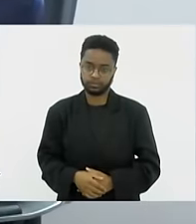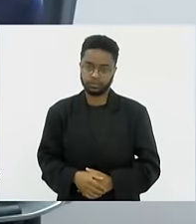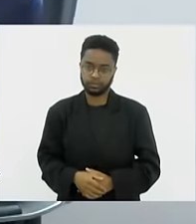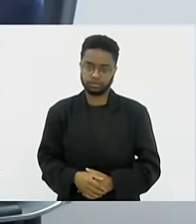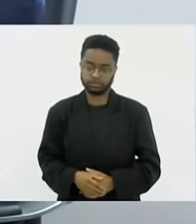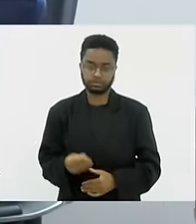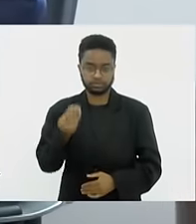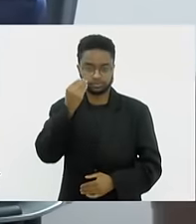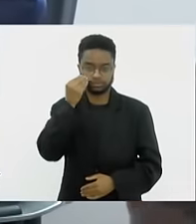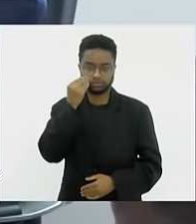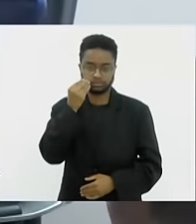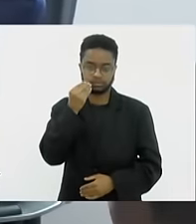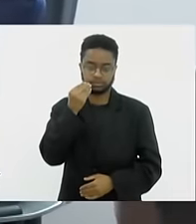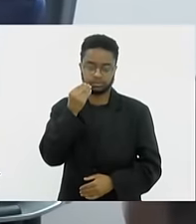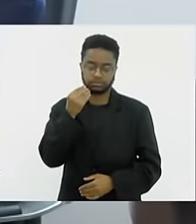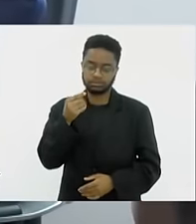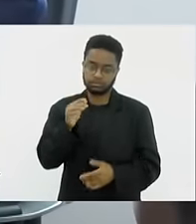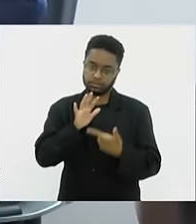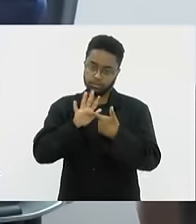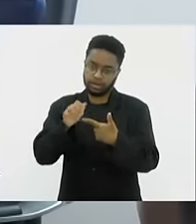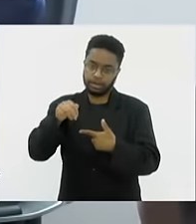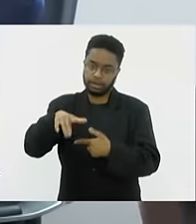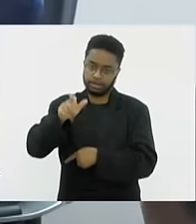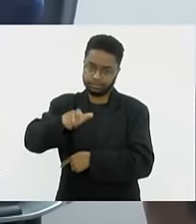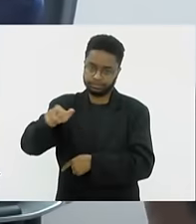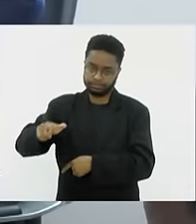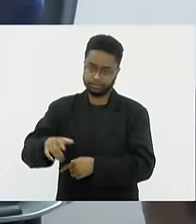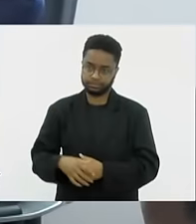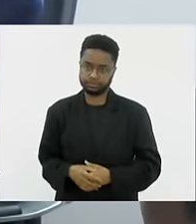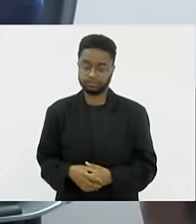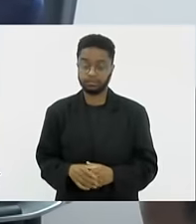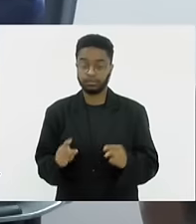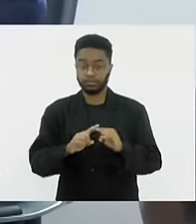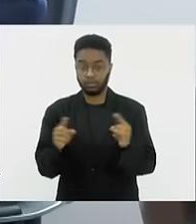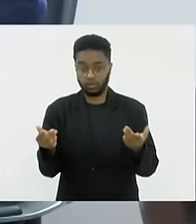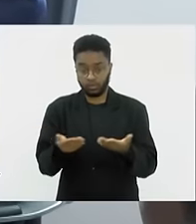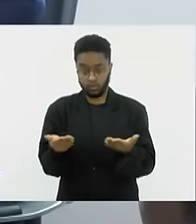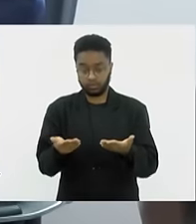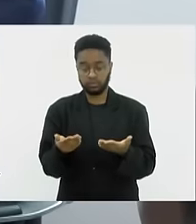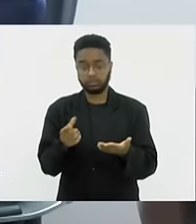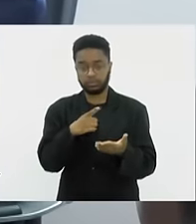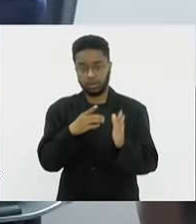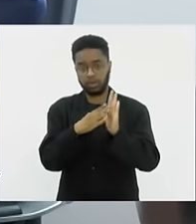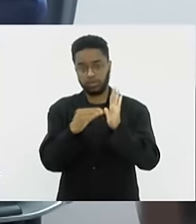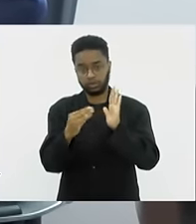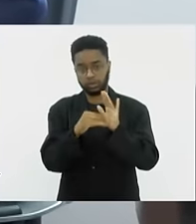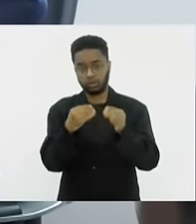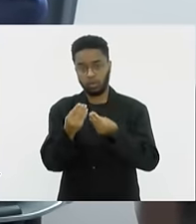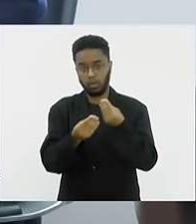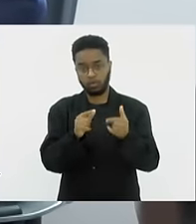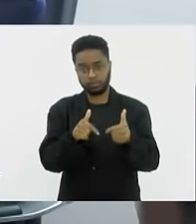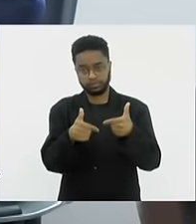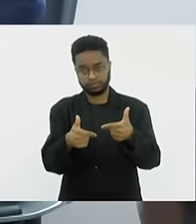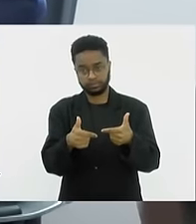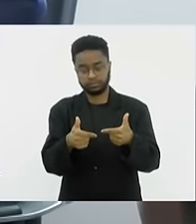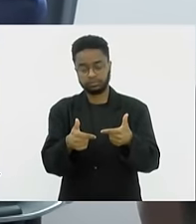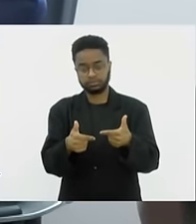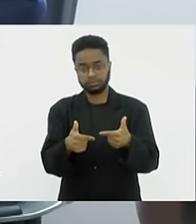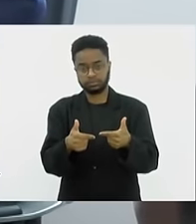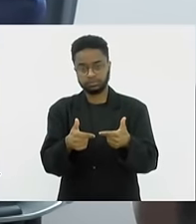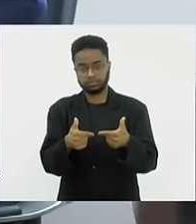atochar nesses caras. Mas a verdade é o seguinte, existe hoje, e o próprio modelo de operação é esse,